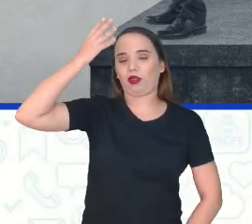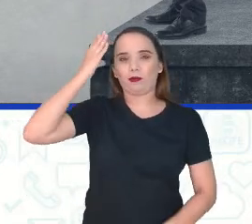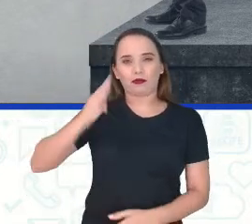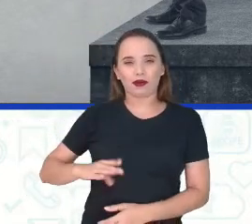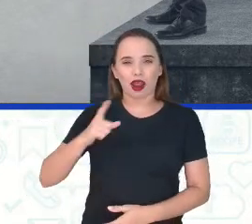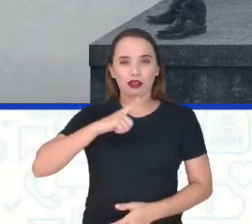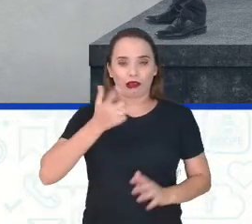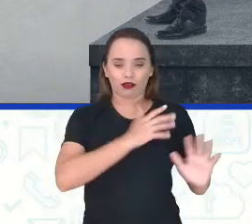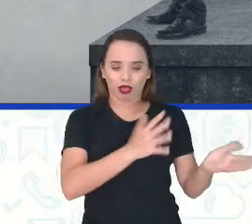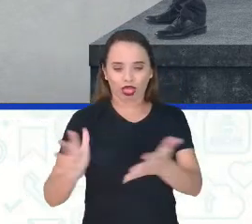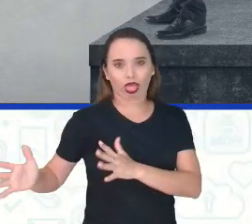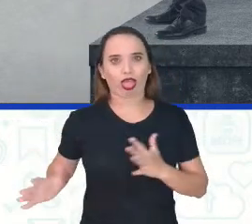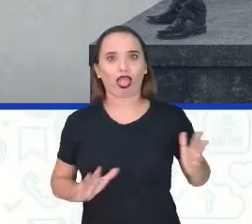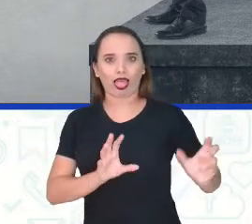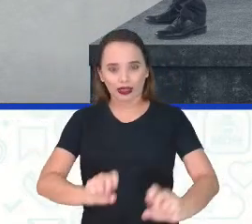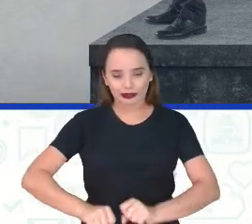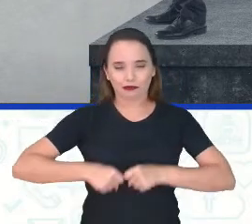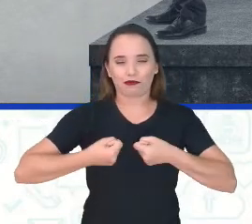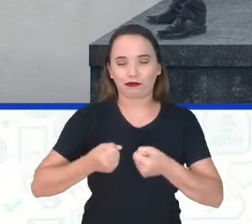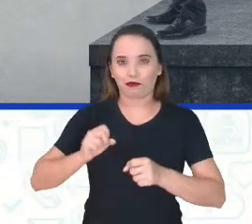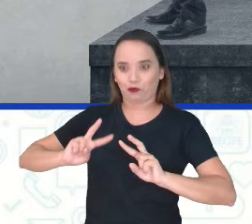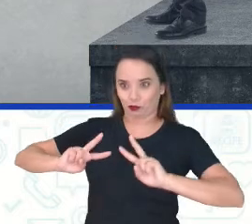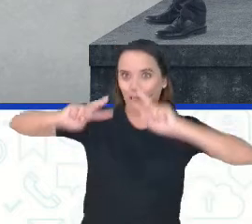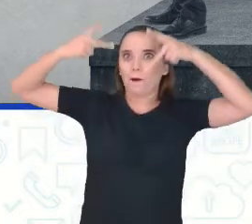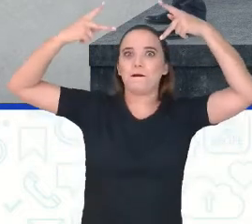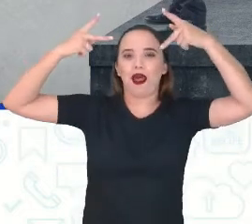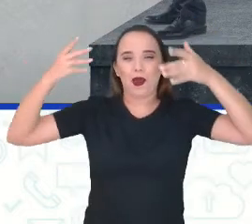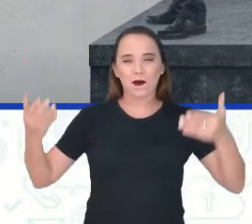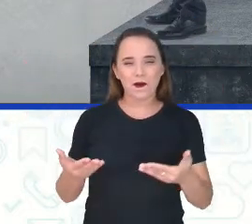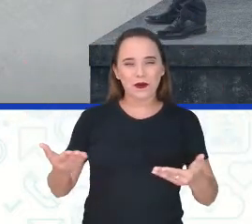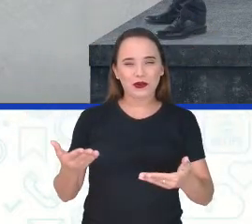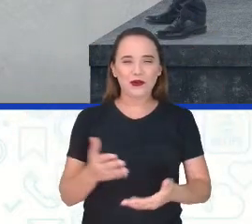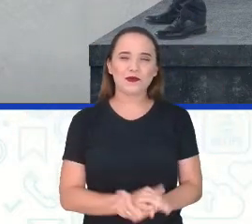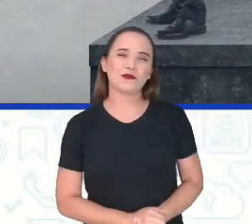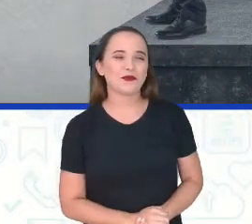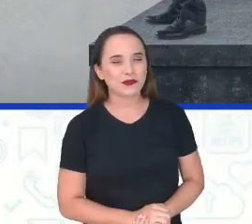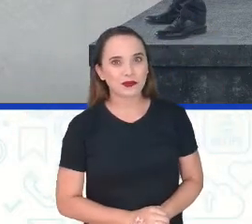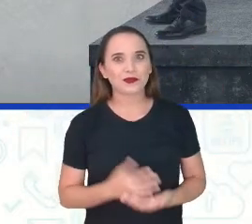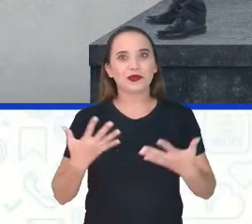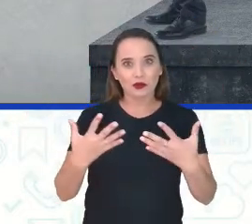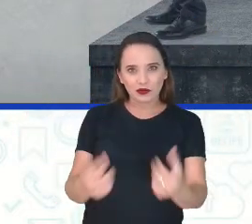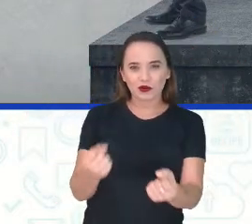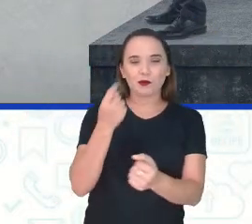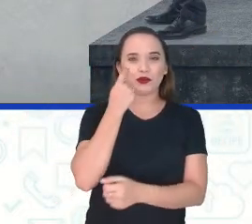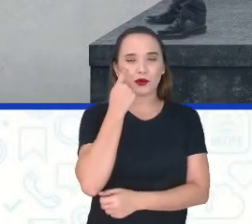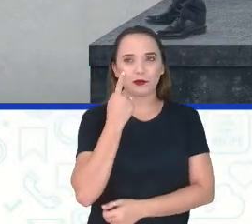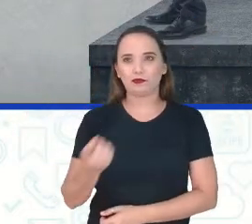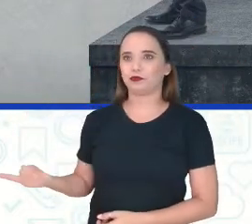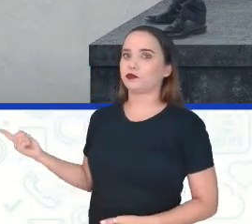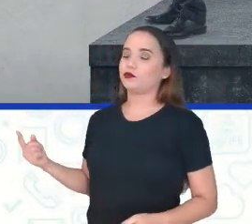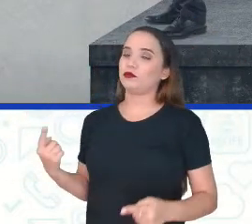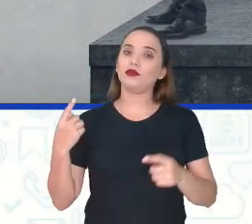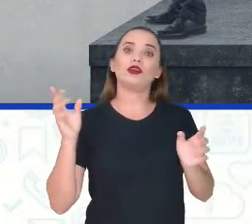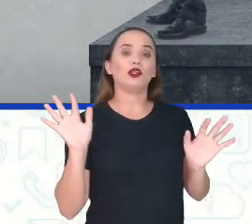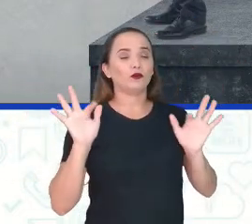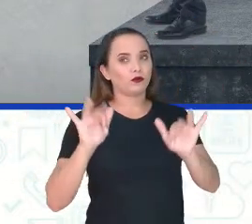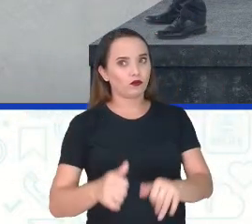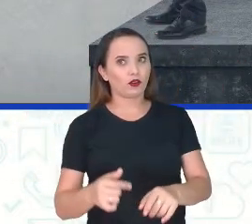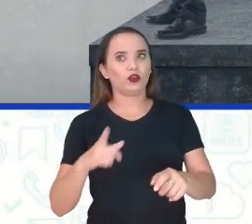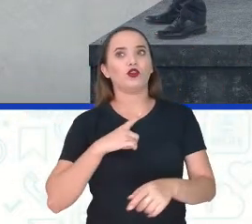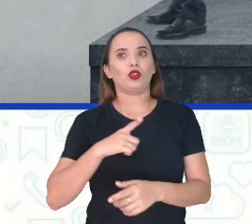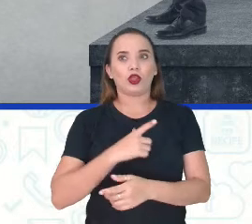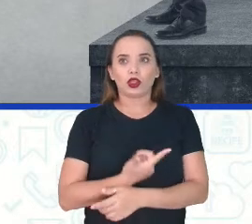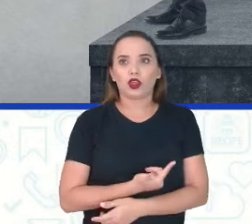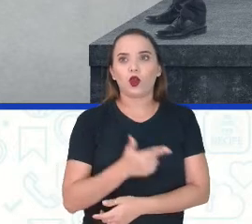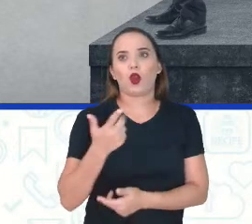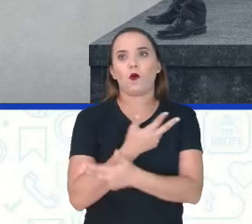ó, trabalhando dobradíssimo hoje. Vamos lá, por fim, o que a gente tem é um argumento de